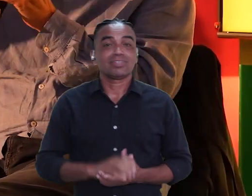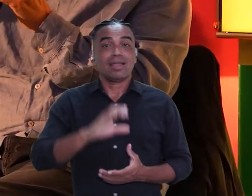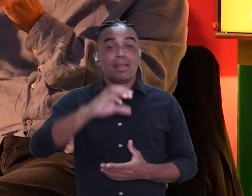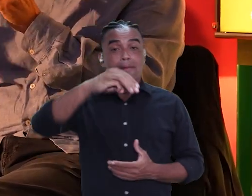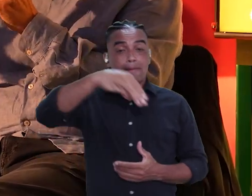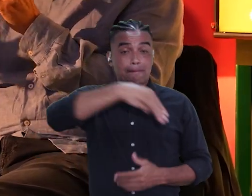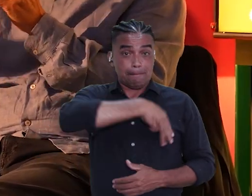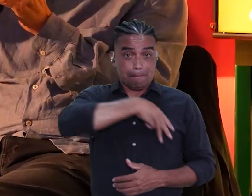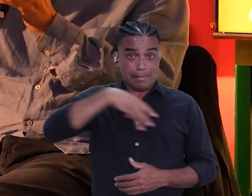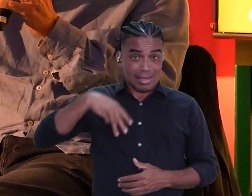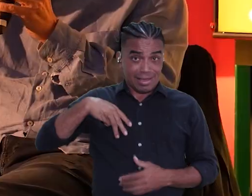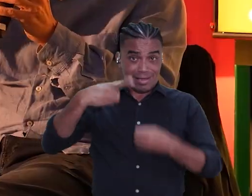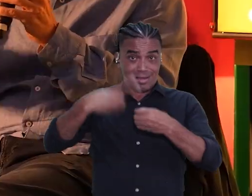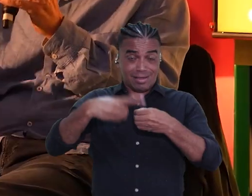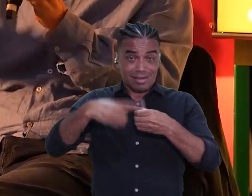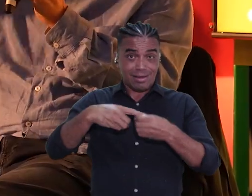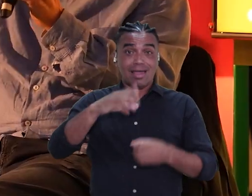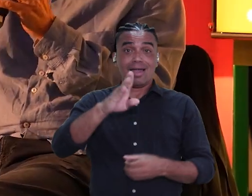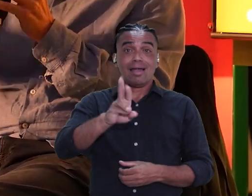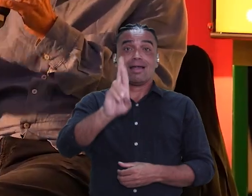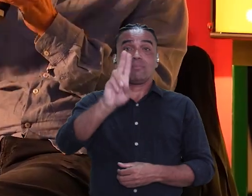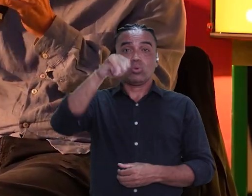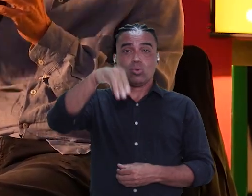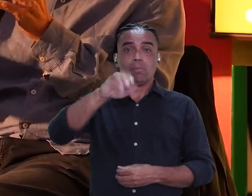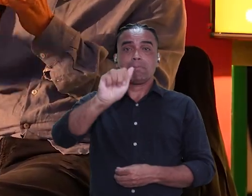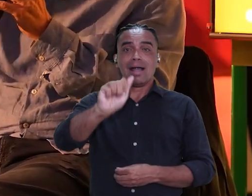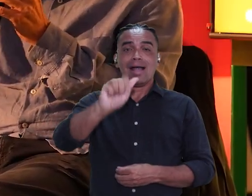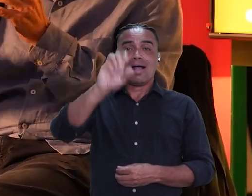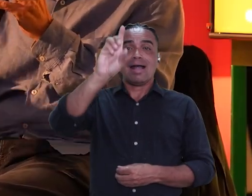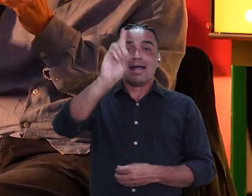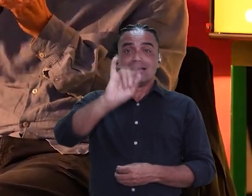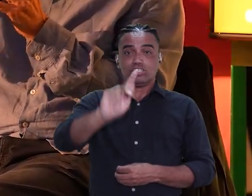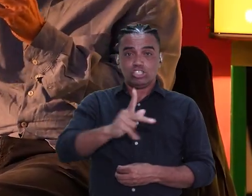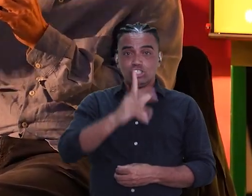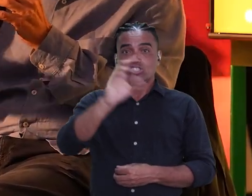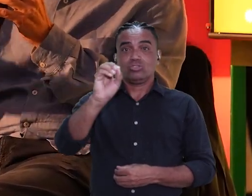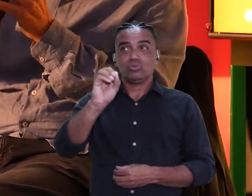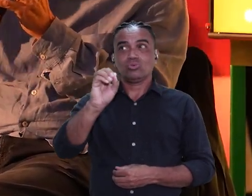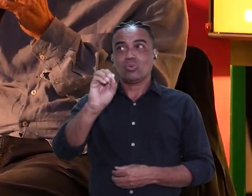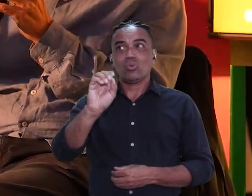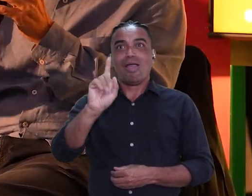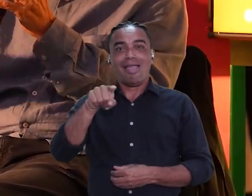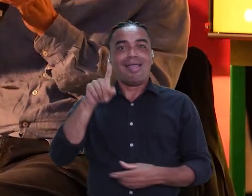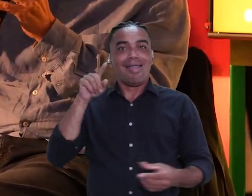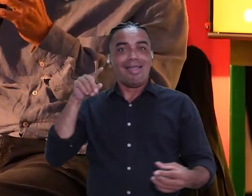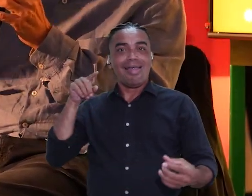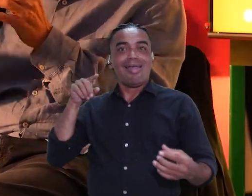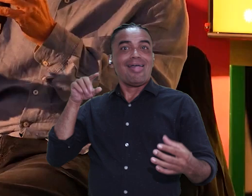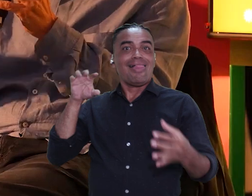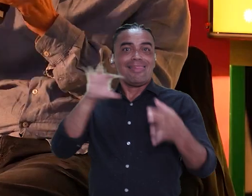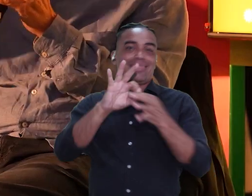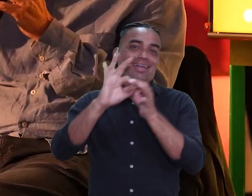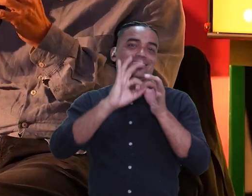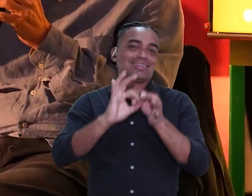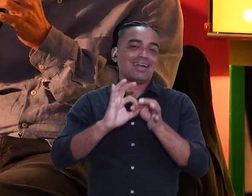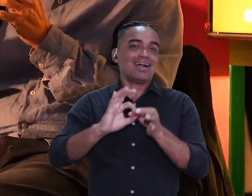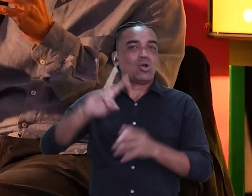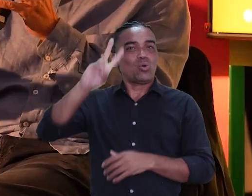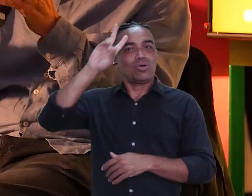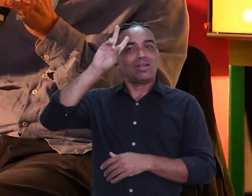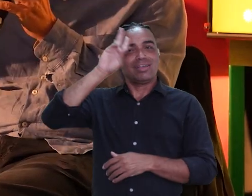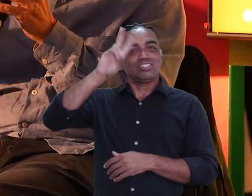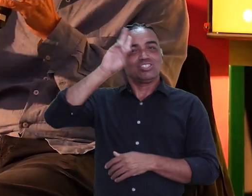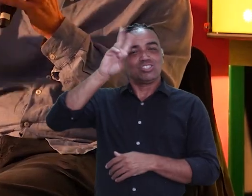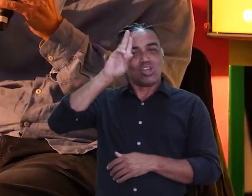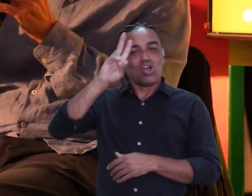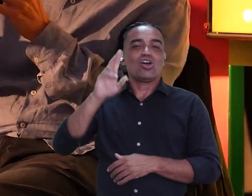Mariana e Brumadinho são extensões diretas dessa história que o Drummond denunciou